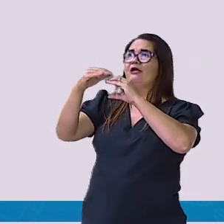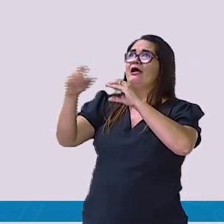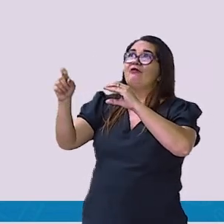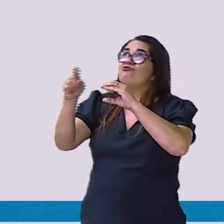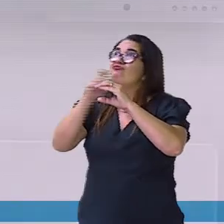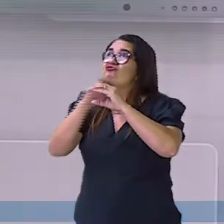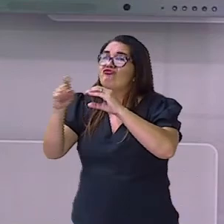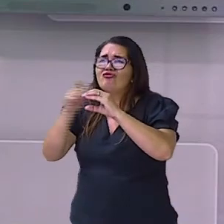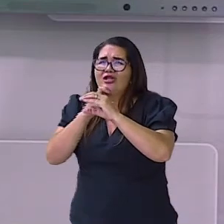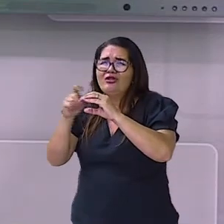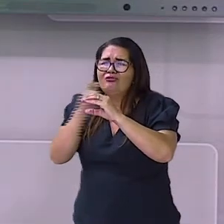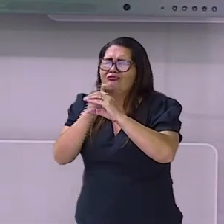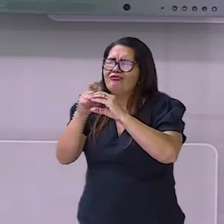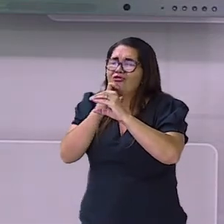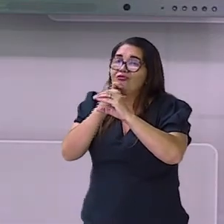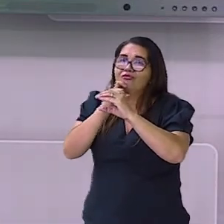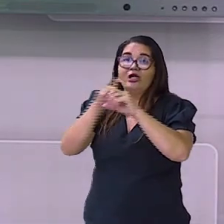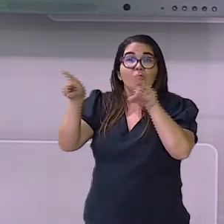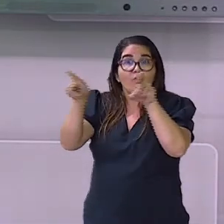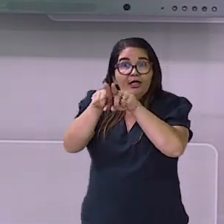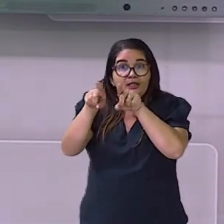fica coberto de neve.